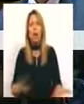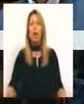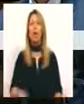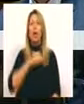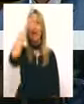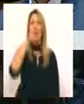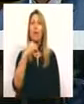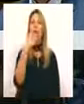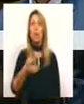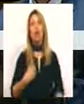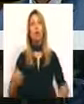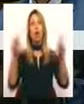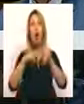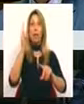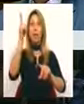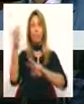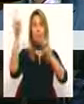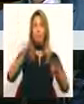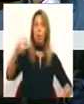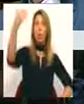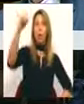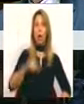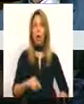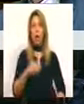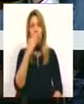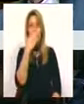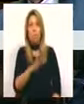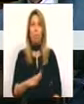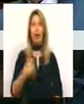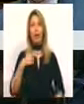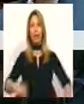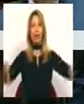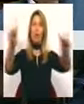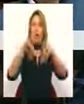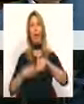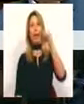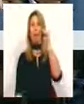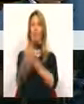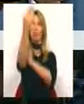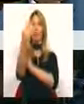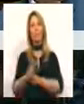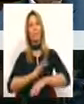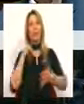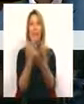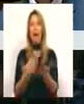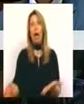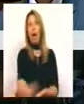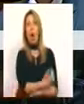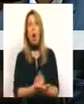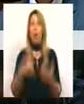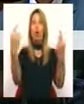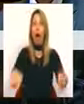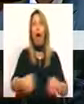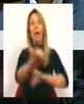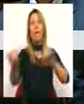nova diretiva única, uma diretiva única que até parece que é uma grande novidade, ou que vai alocar e definir os meios que vão estar no terreno. Não